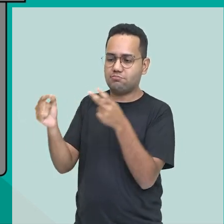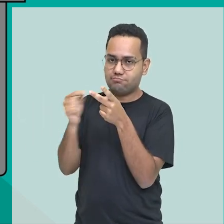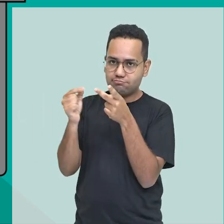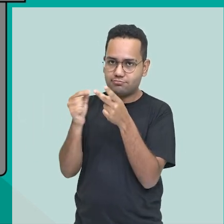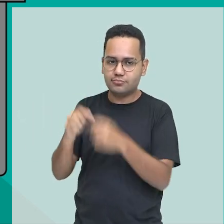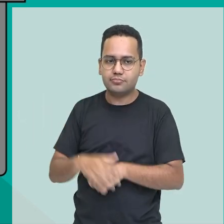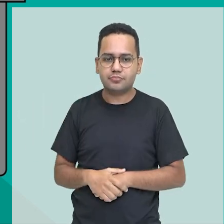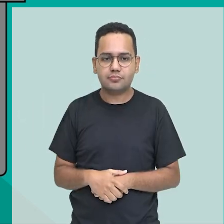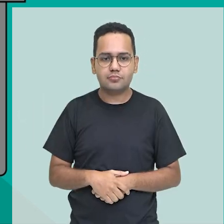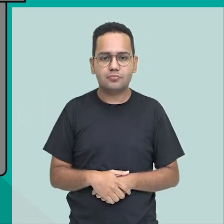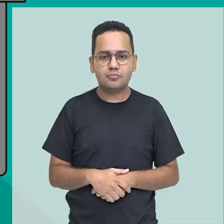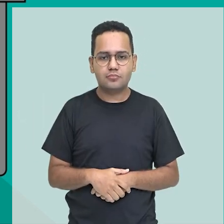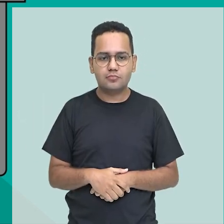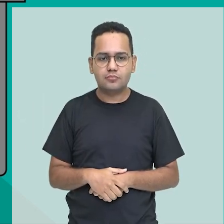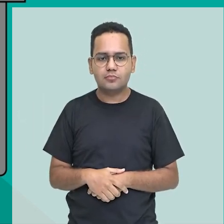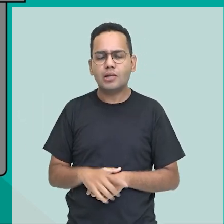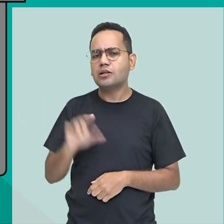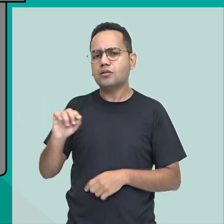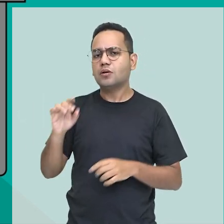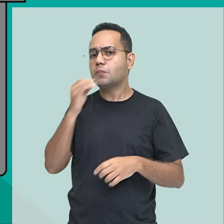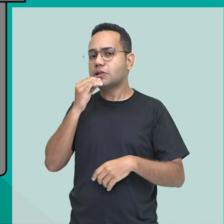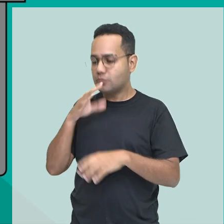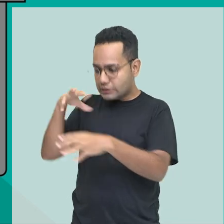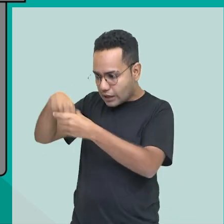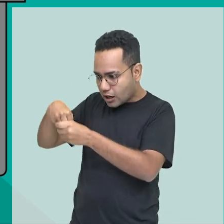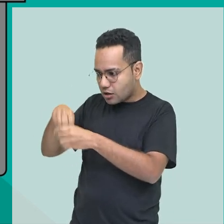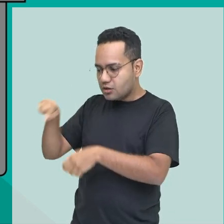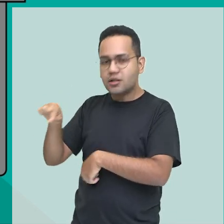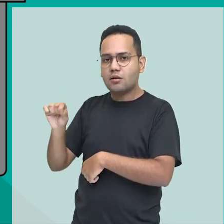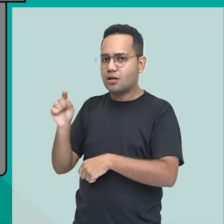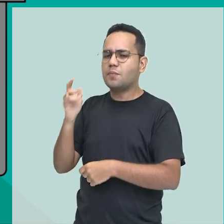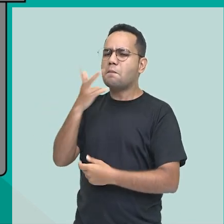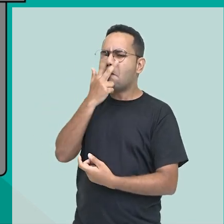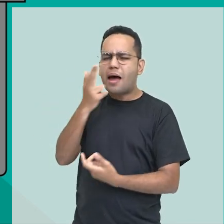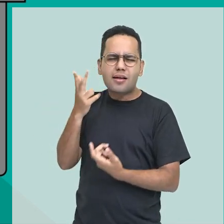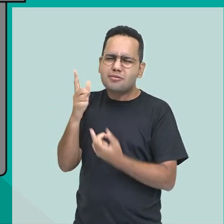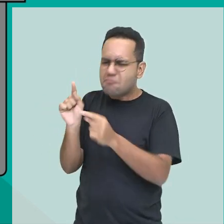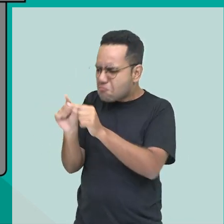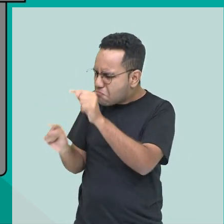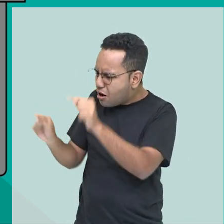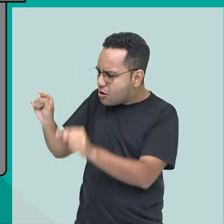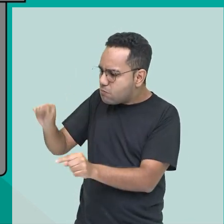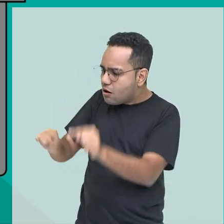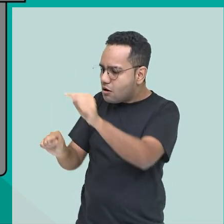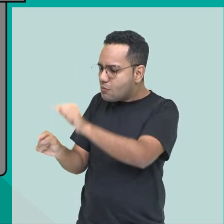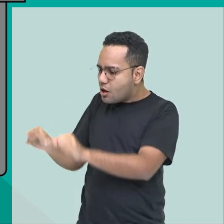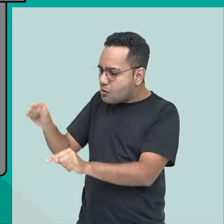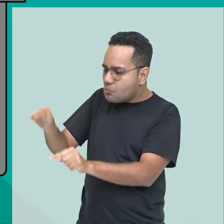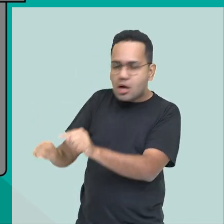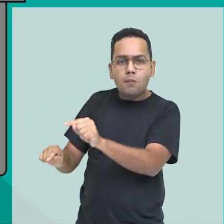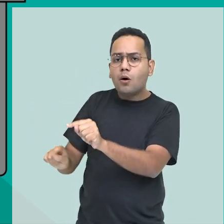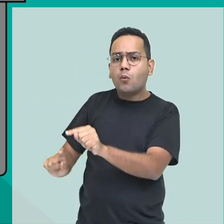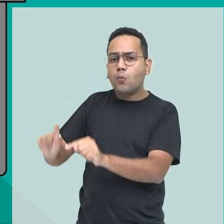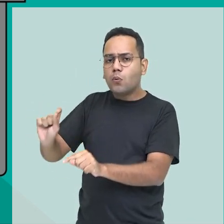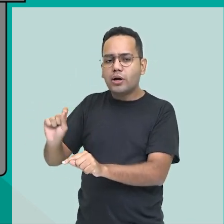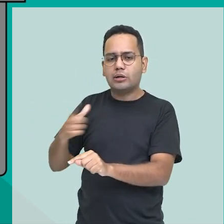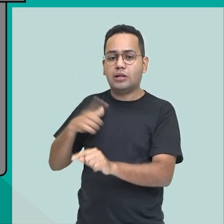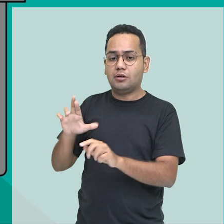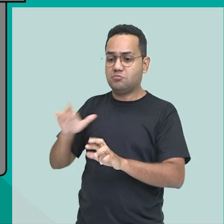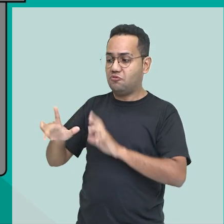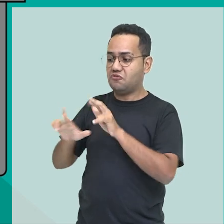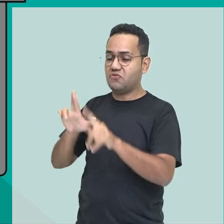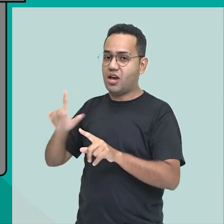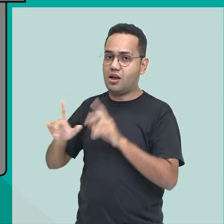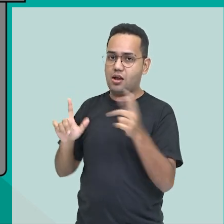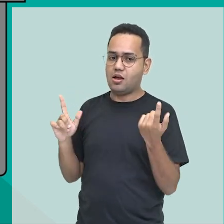aí correntes circulares, chamadas de corrente de convecção, as quais são determinadas pela diferença